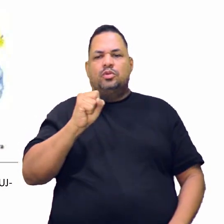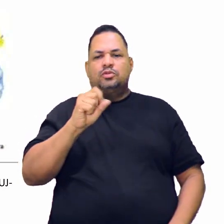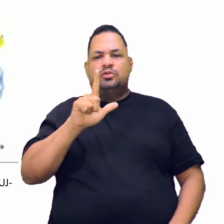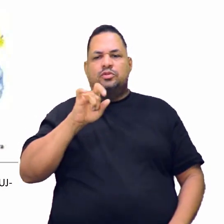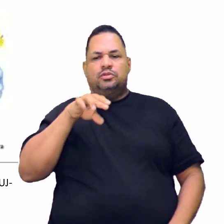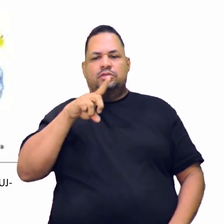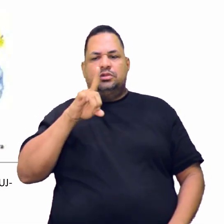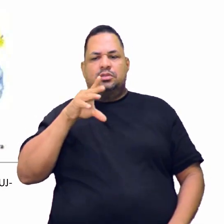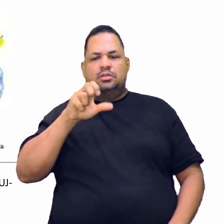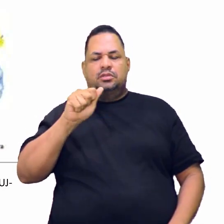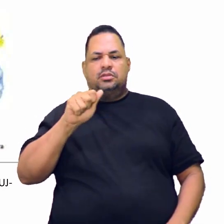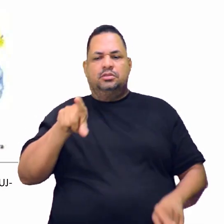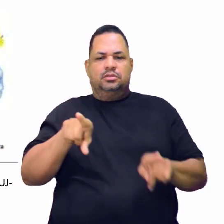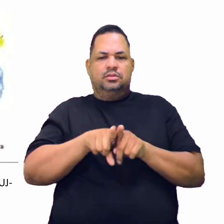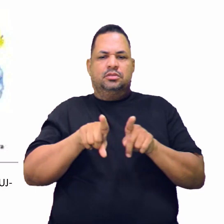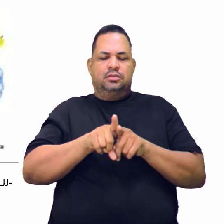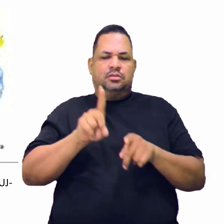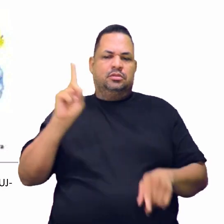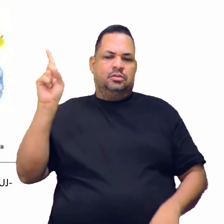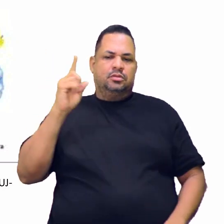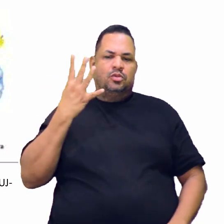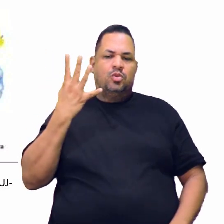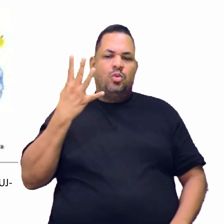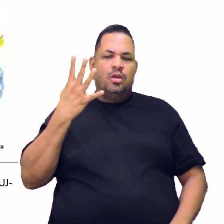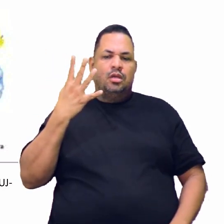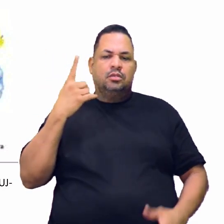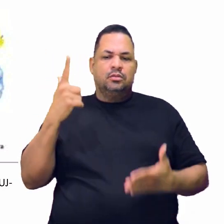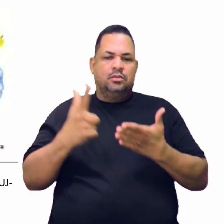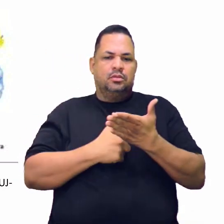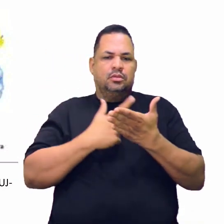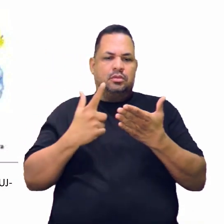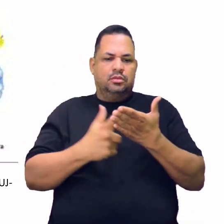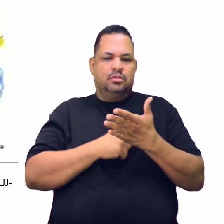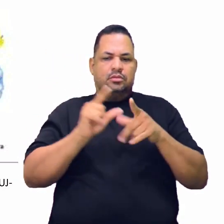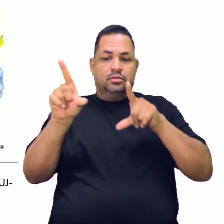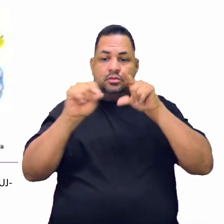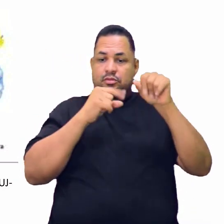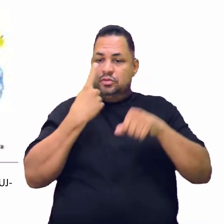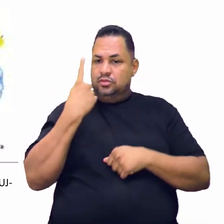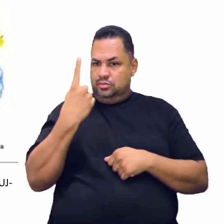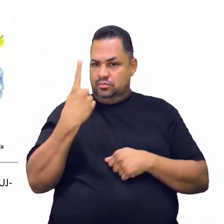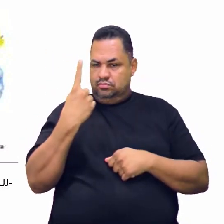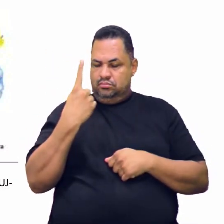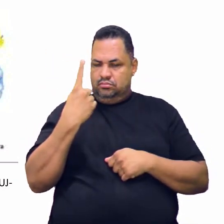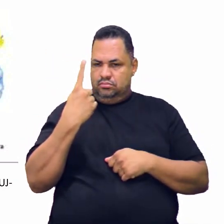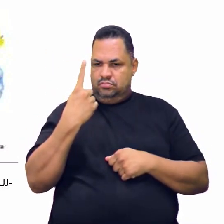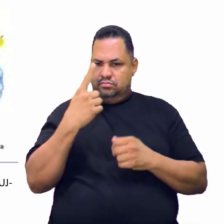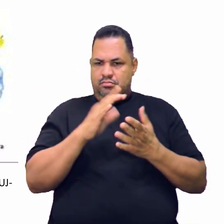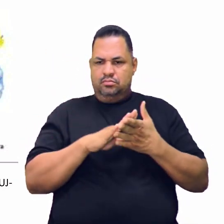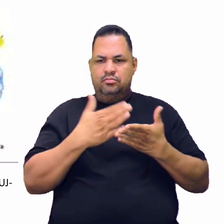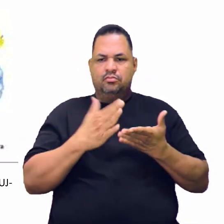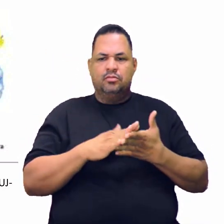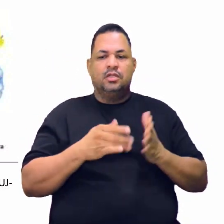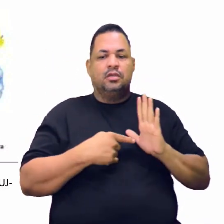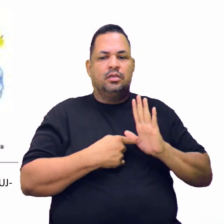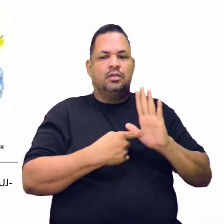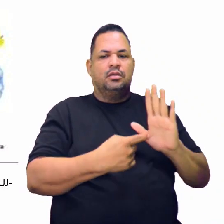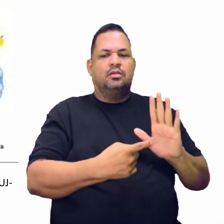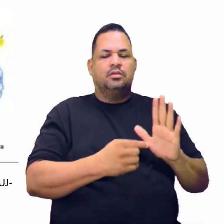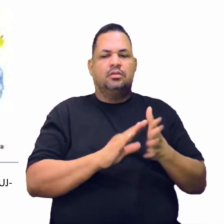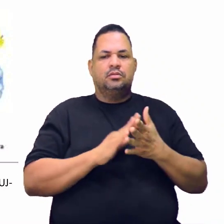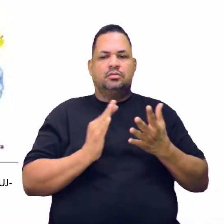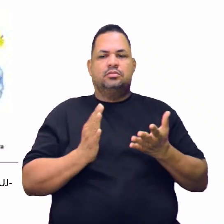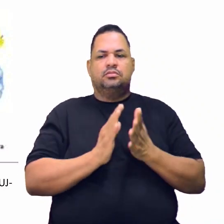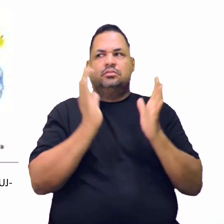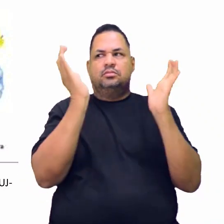Luiz Vaz de Camões, tá certo? São 4 obras para você escolher uma, tá certo? Para você apresentar